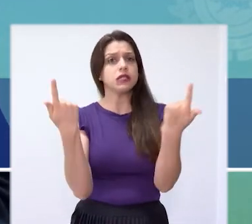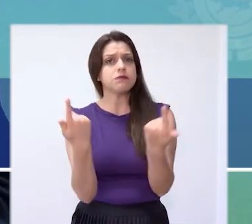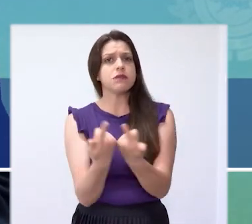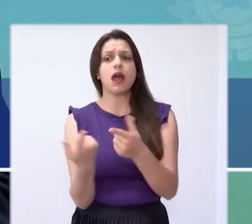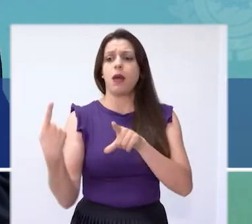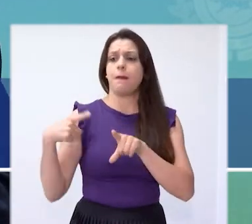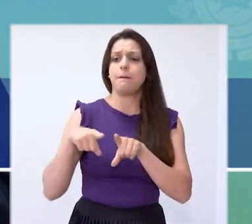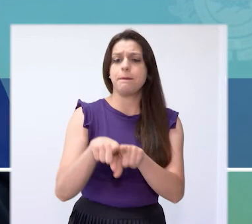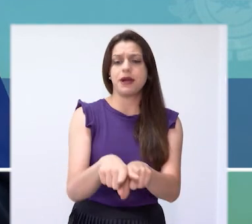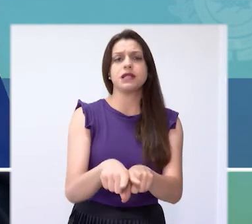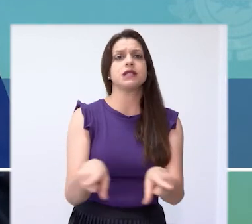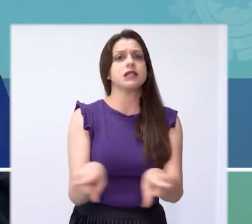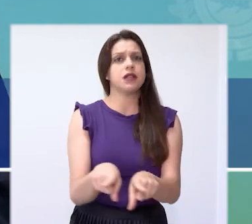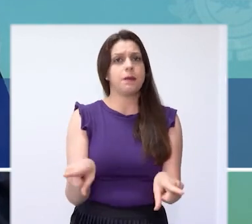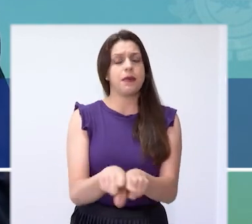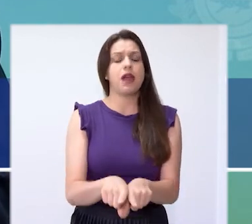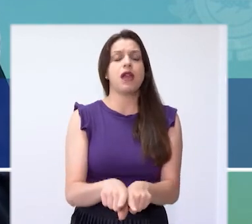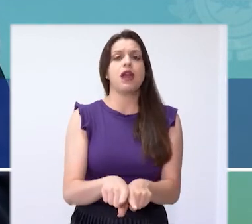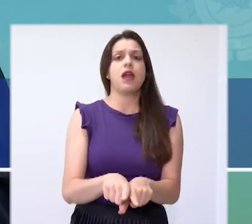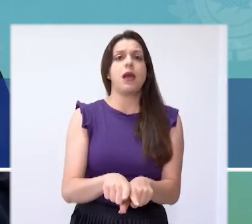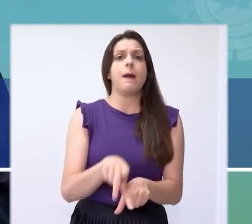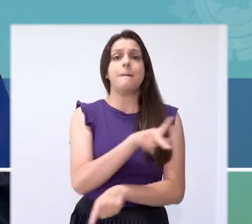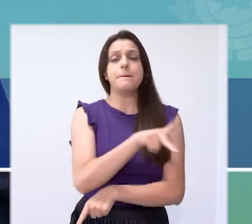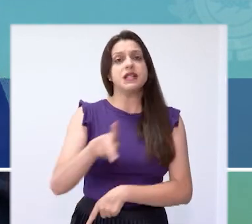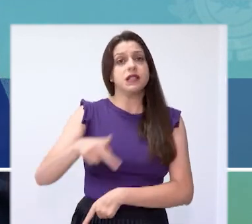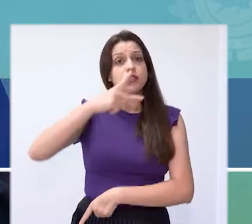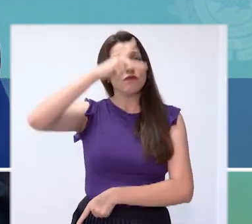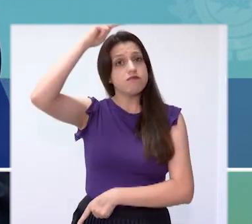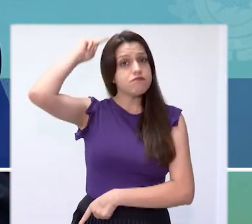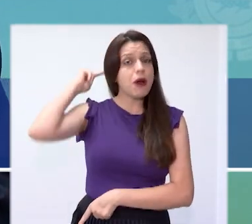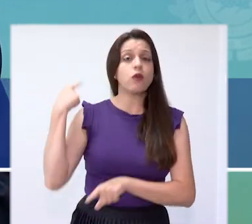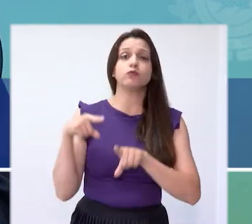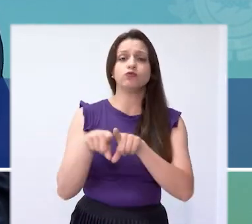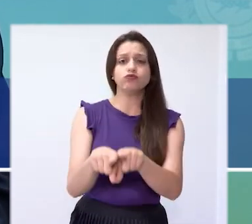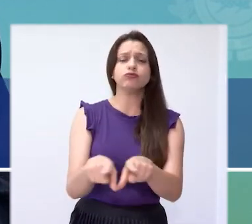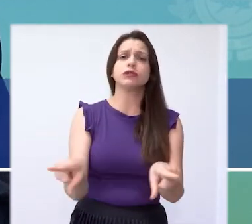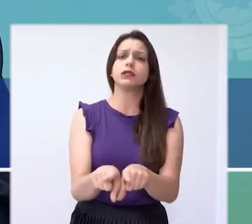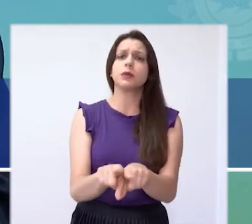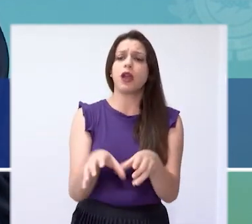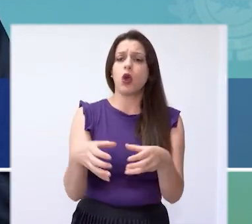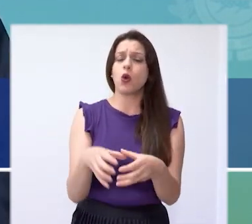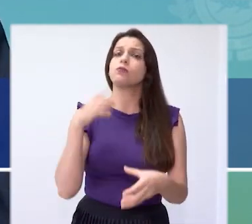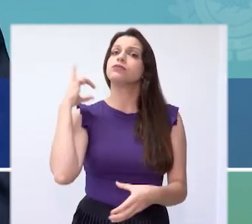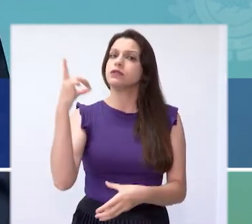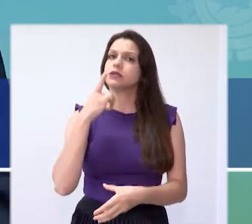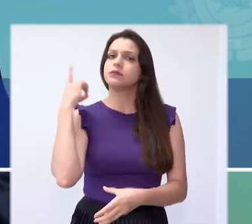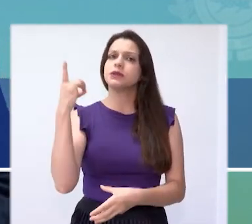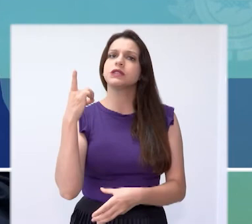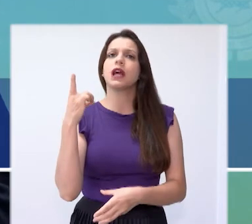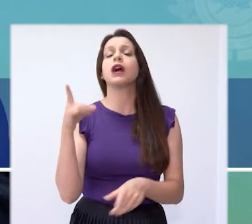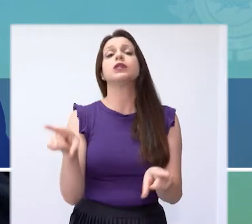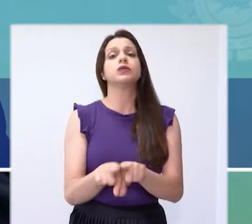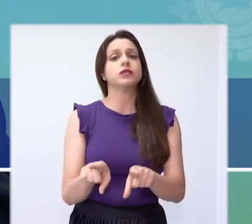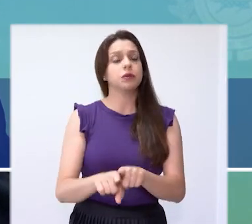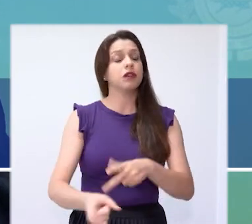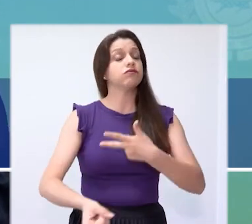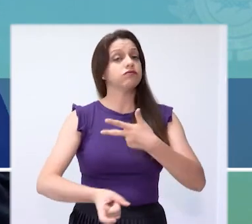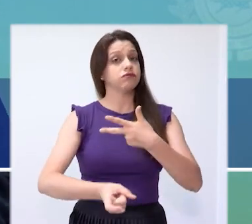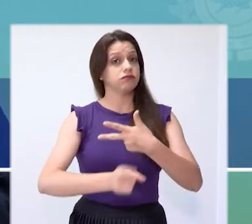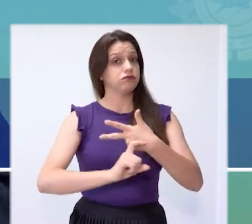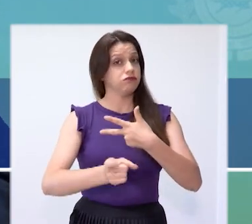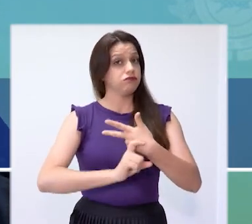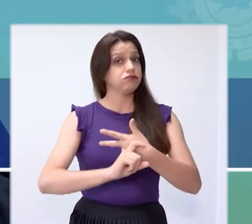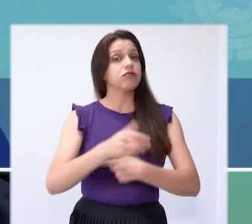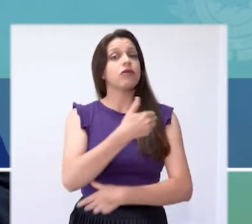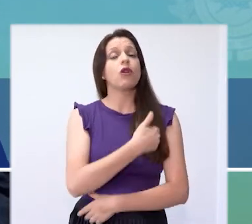Estadual, Assembleia Legislativa, através do nosso presidente, também Paulo Correia, através de todos os deputados, e